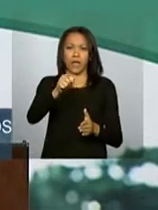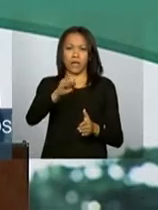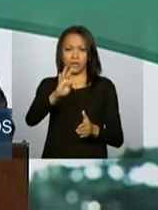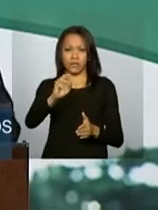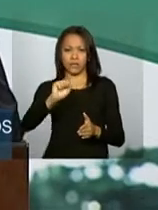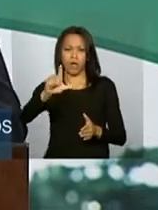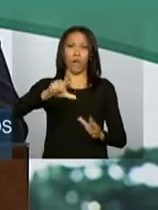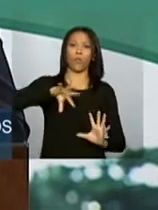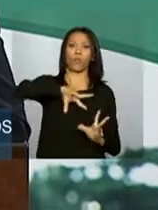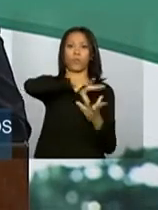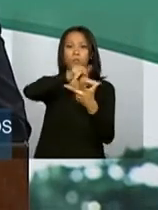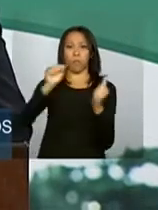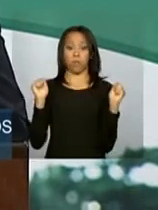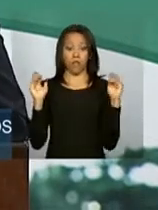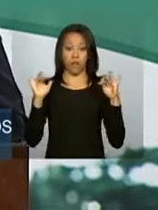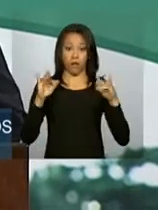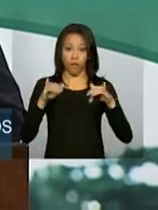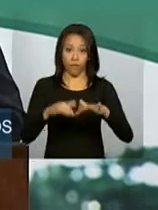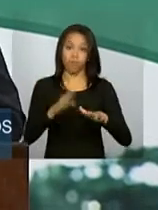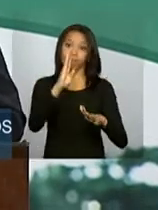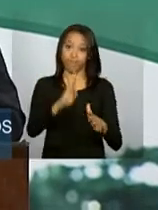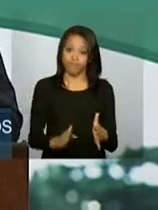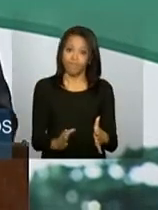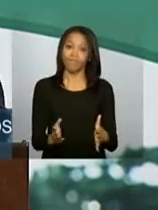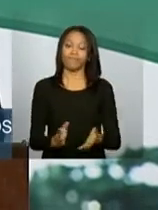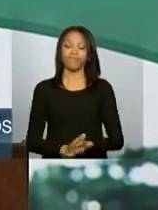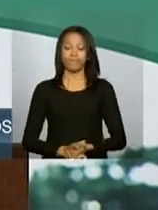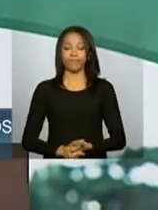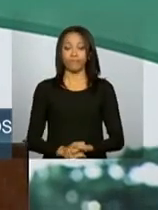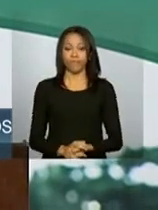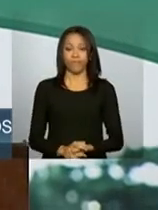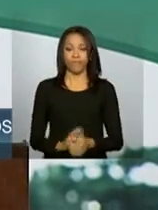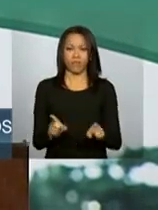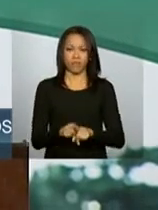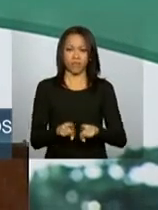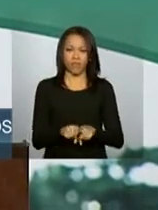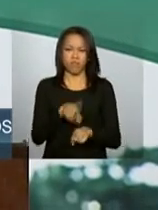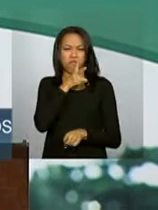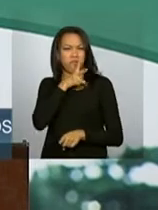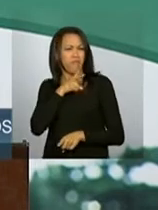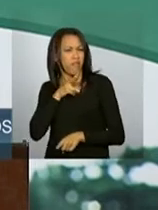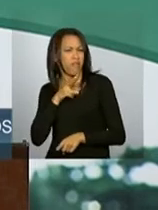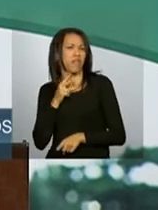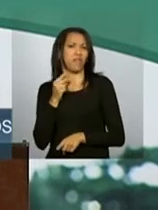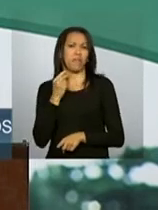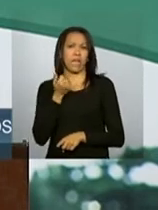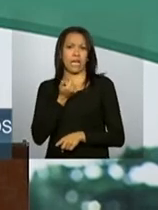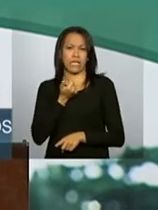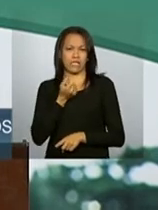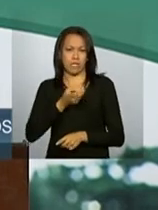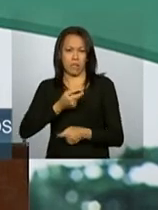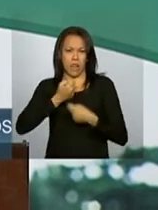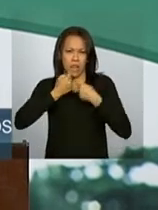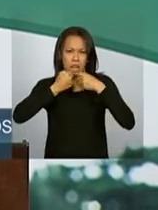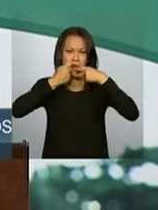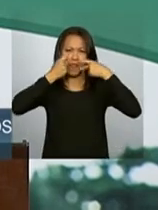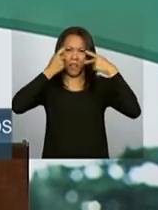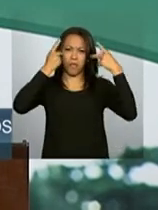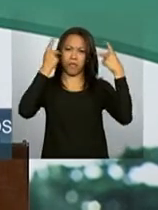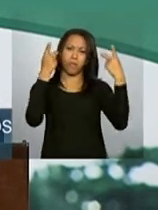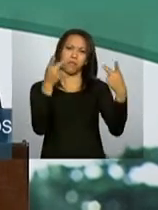O velho era o entreguismo. O velho era a xenofobia.